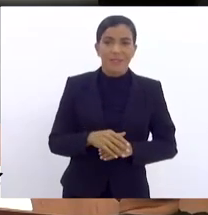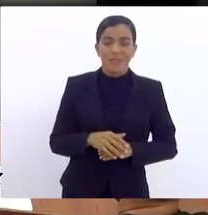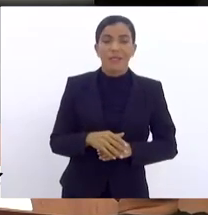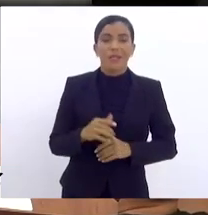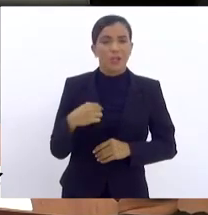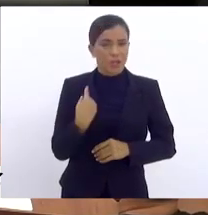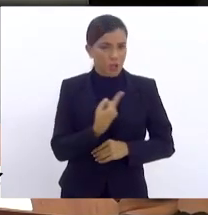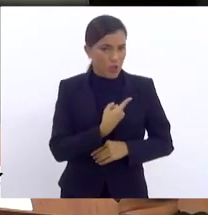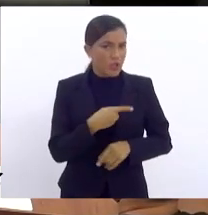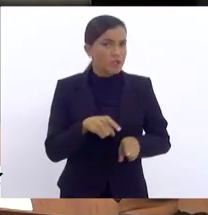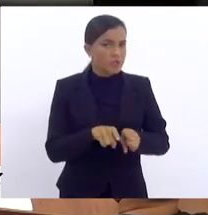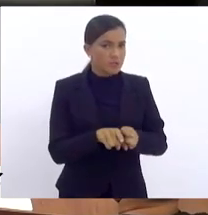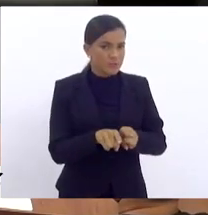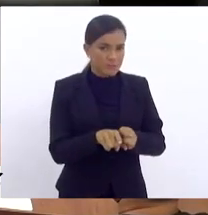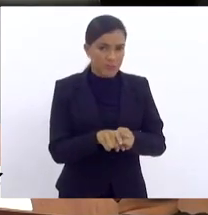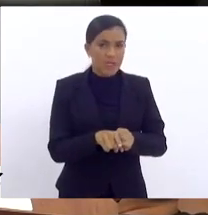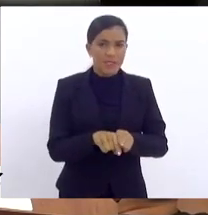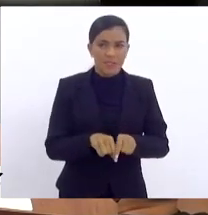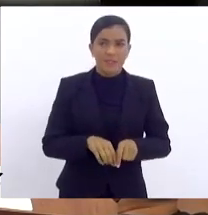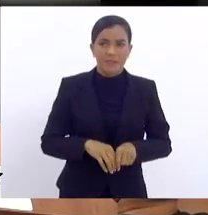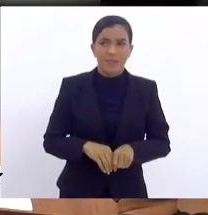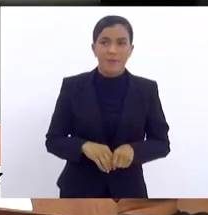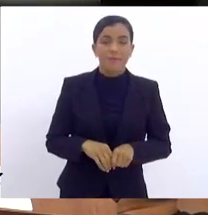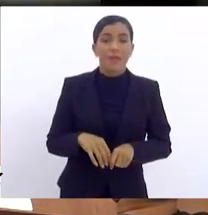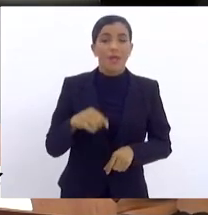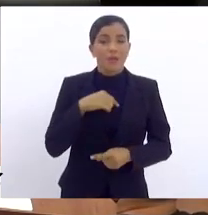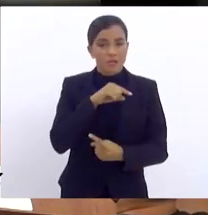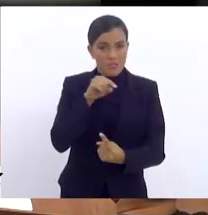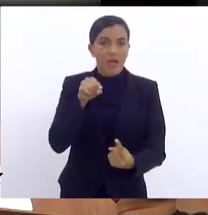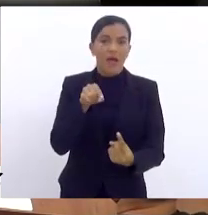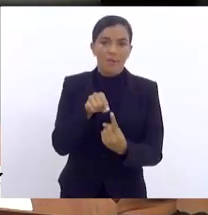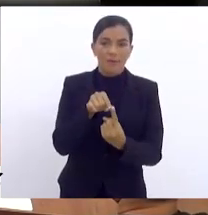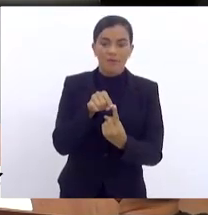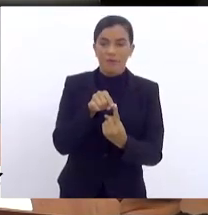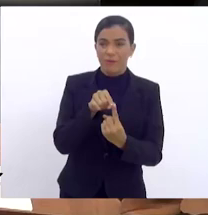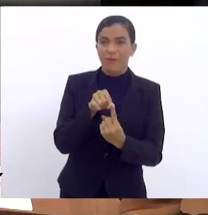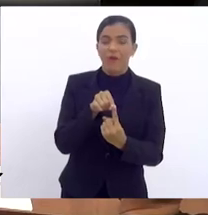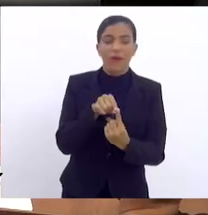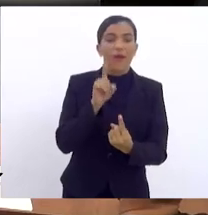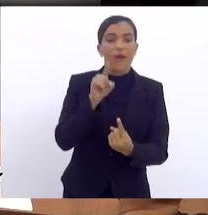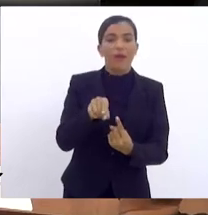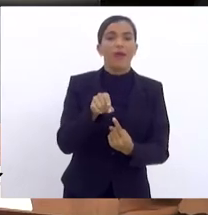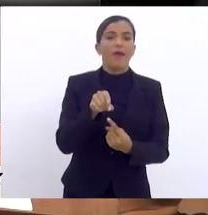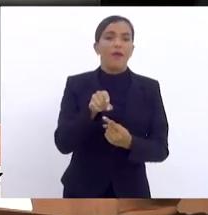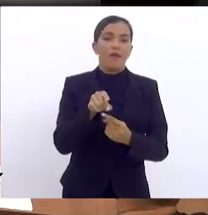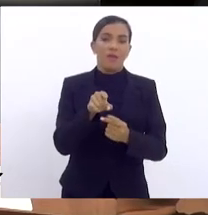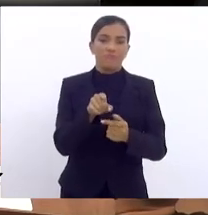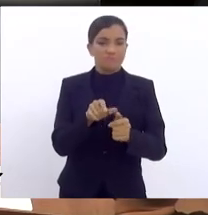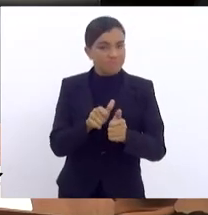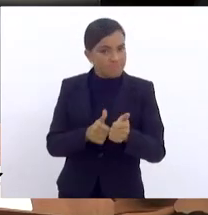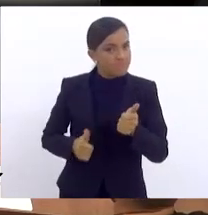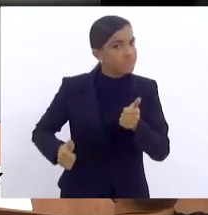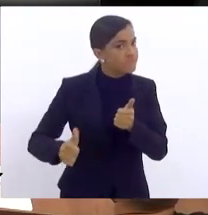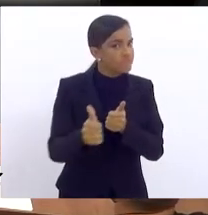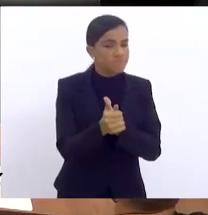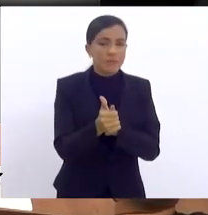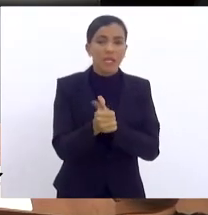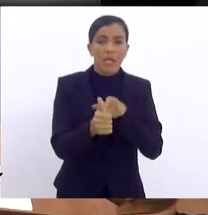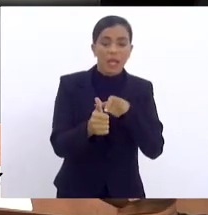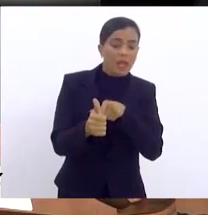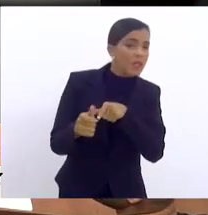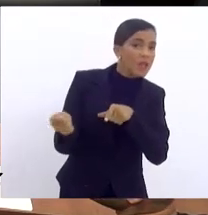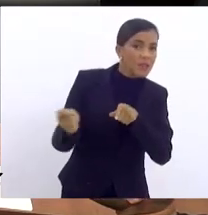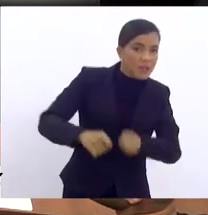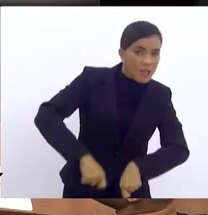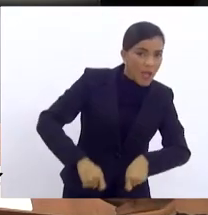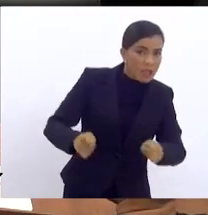como como político e a nossa função Exatamente é essa é passar a frente e quem tá à frente com a possibilidade de poder